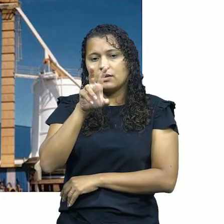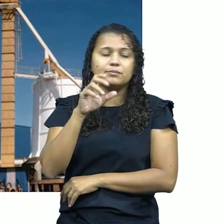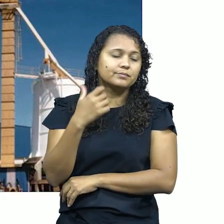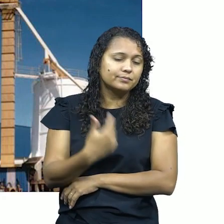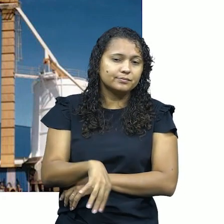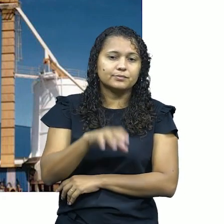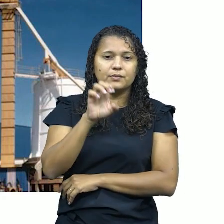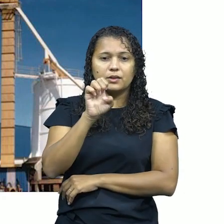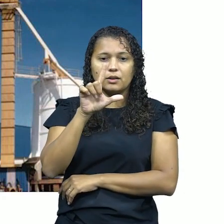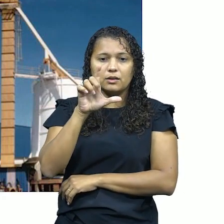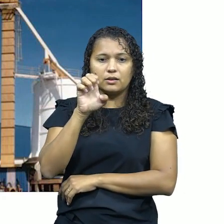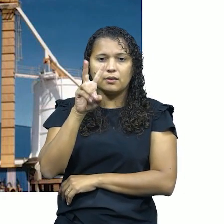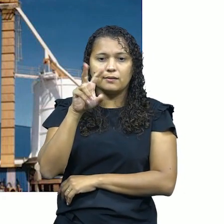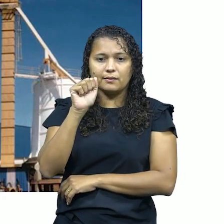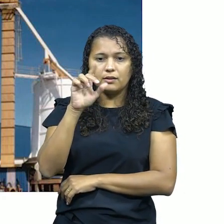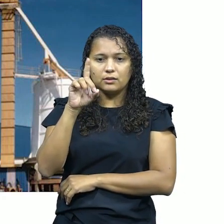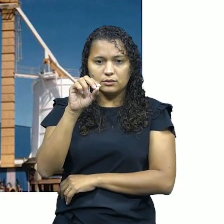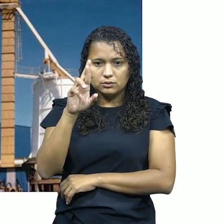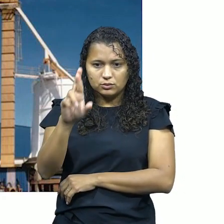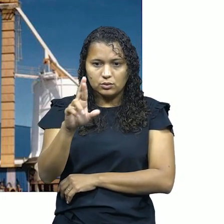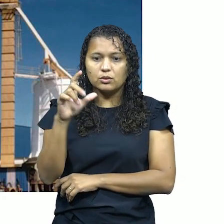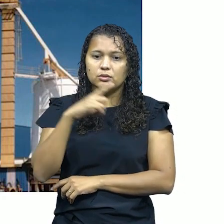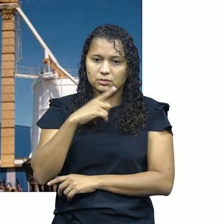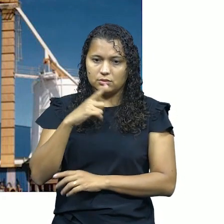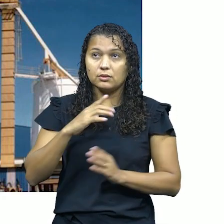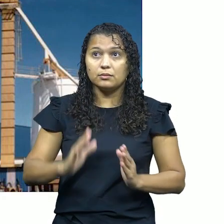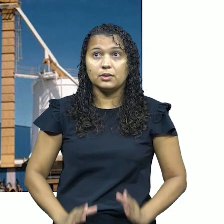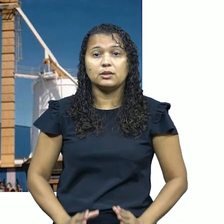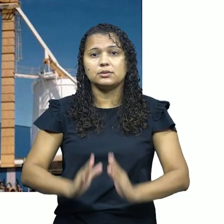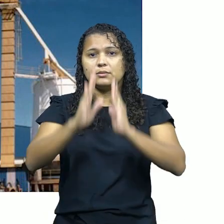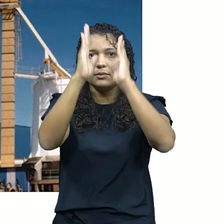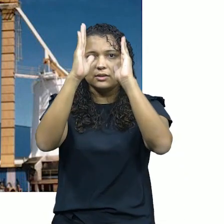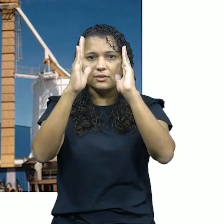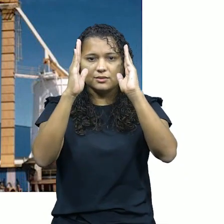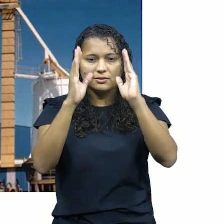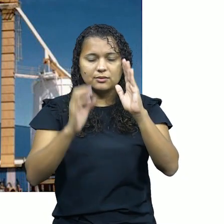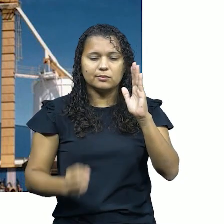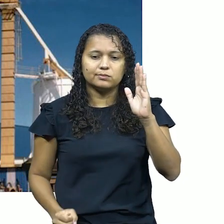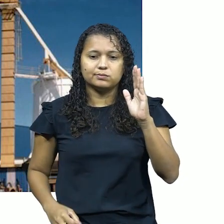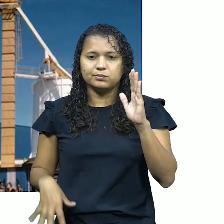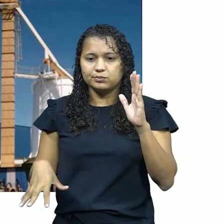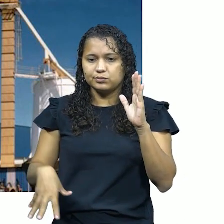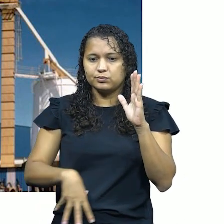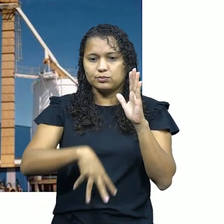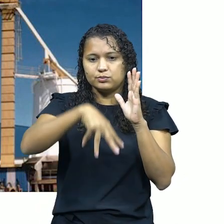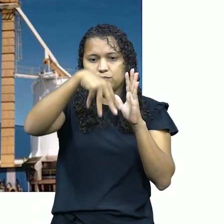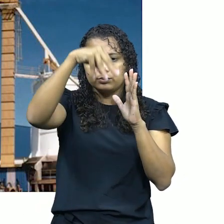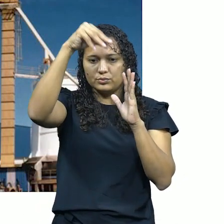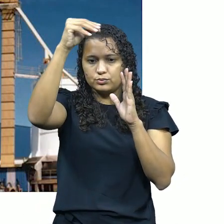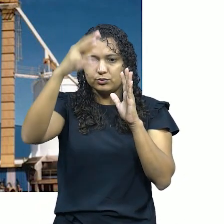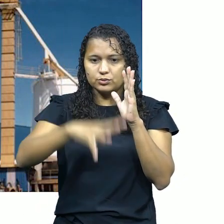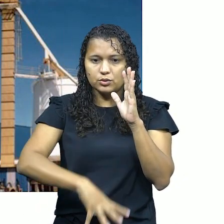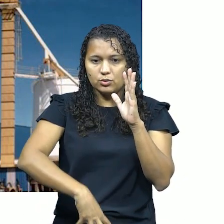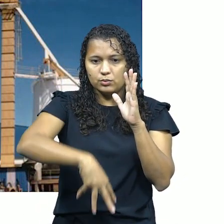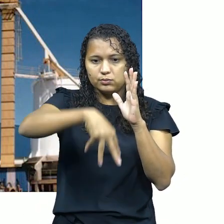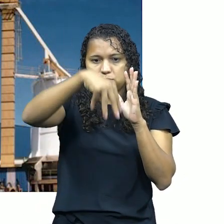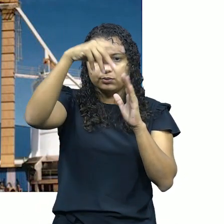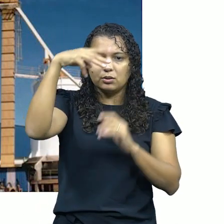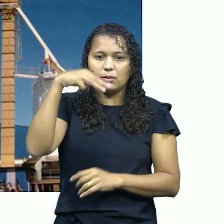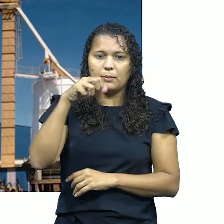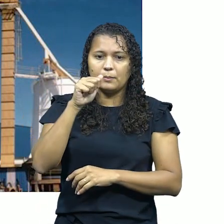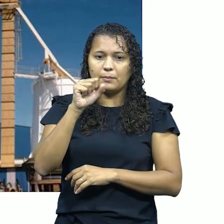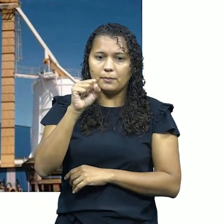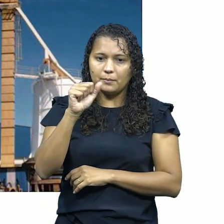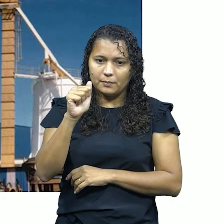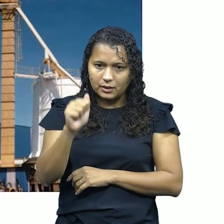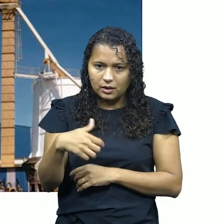de caneca? Ele é utilizado principalmente para o transporte vertical, para cima, gente, de produtos a granel, como grãos, massas, produtos